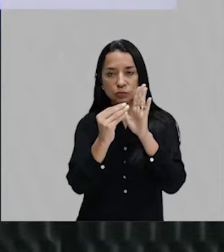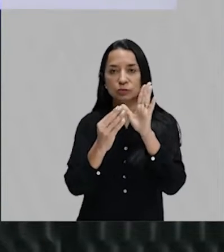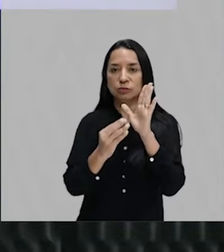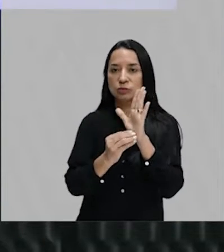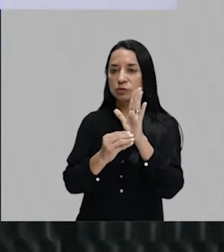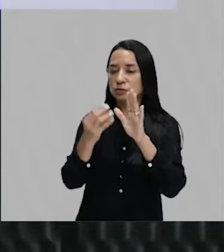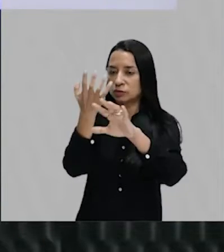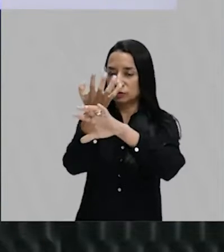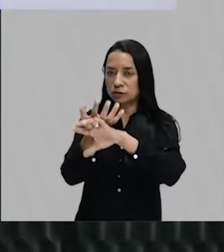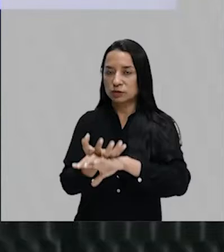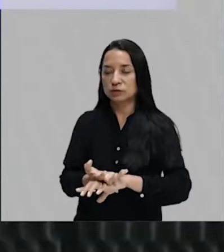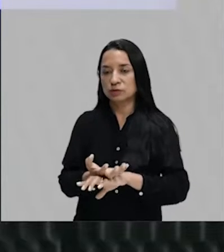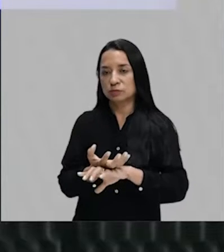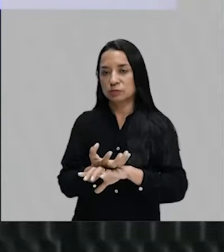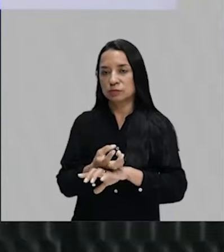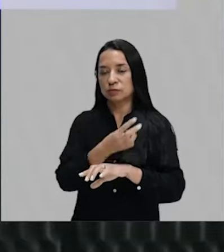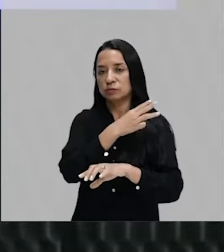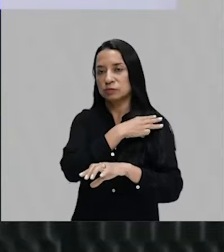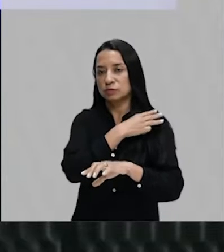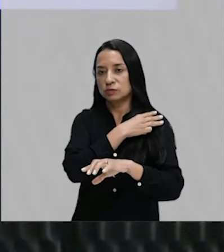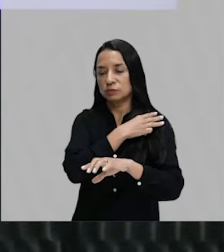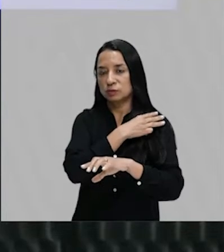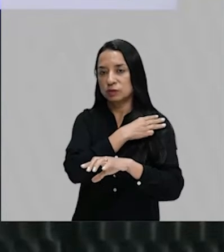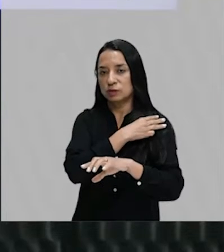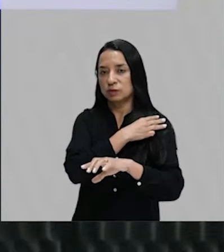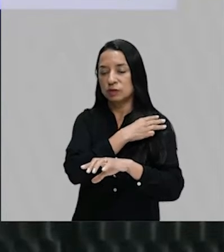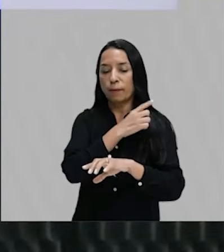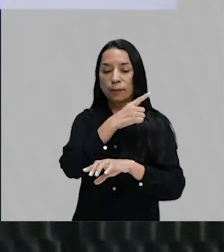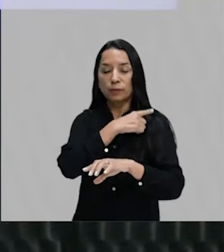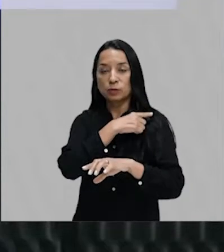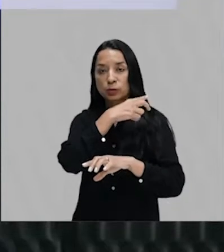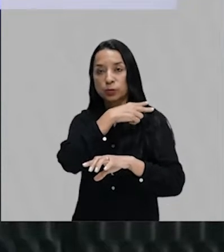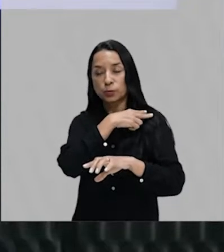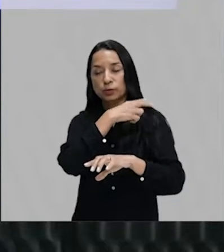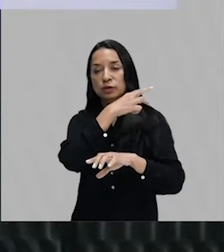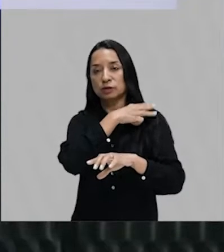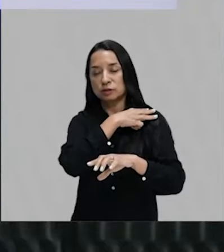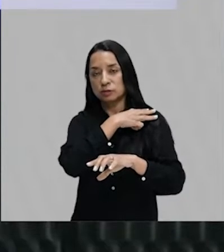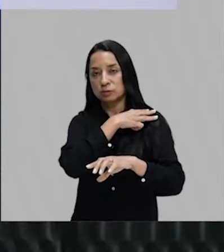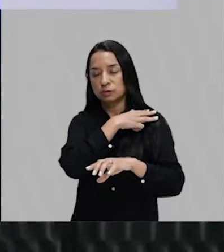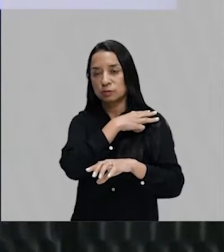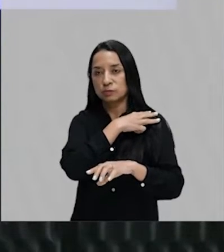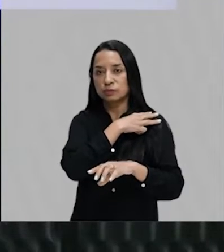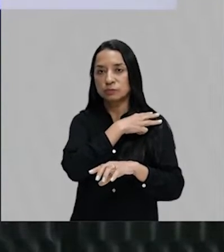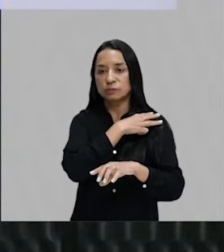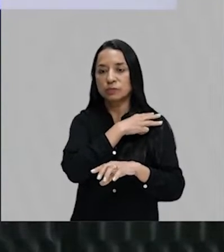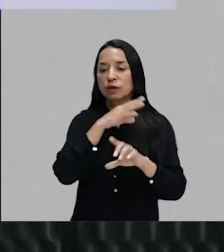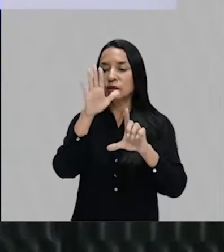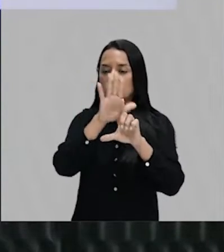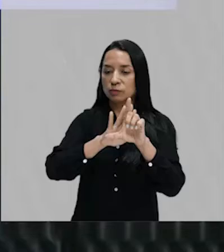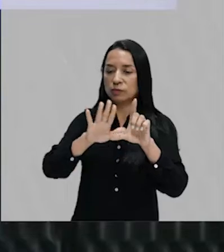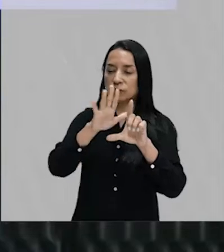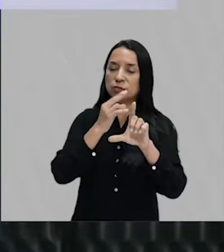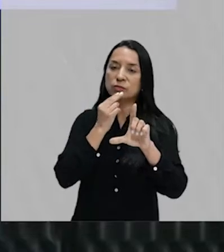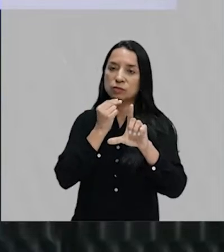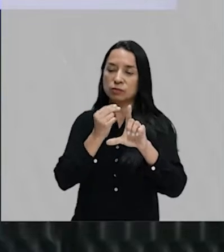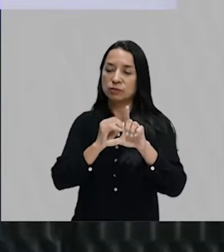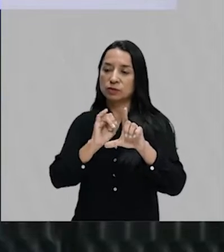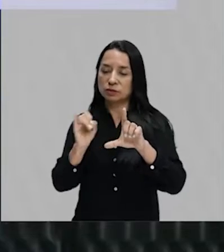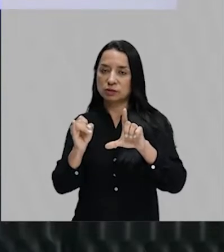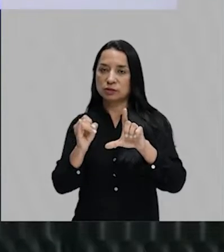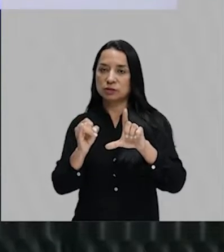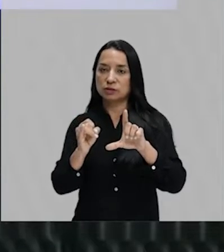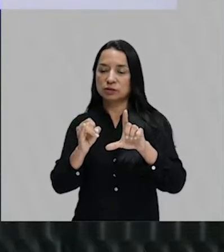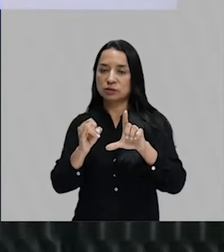das disciplinas do ensino e para as três séries do ensino médio Tá bom então lá se você é aluno da primeira série